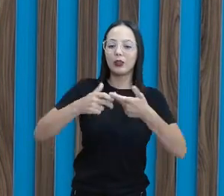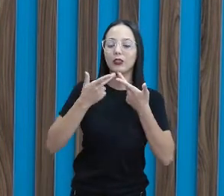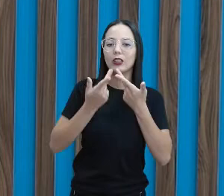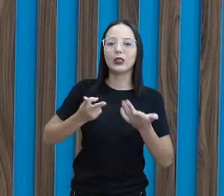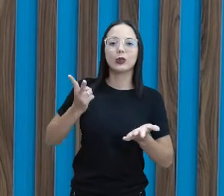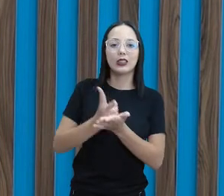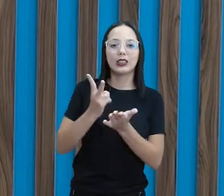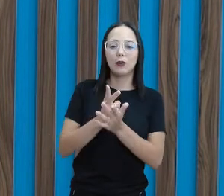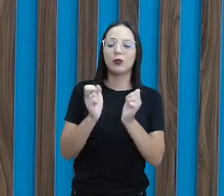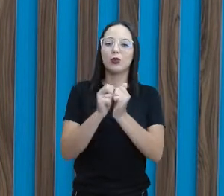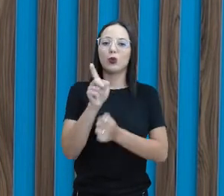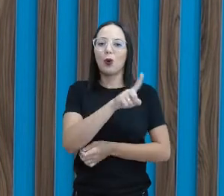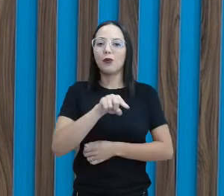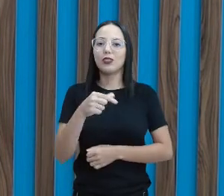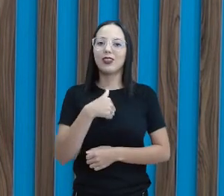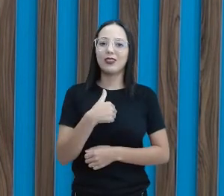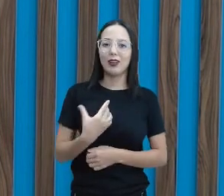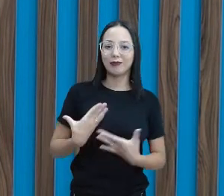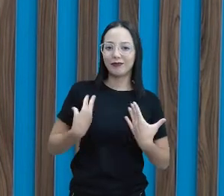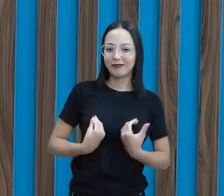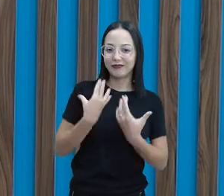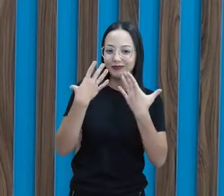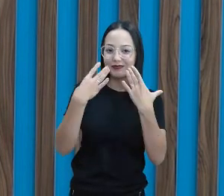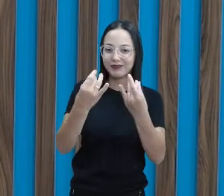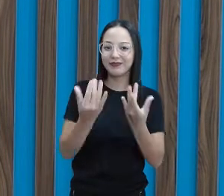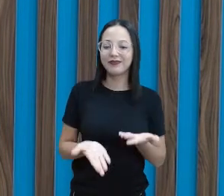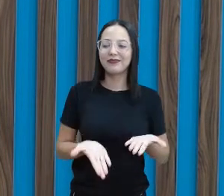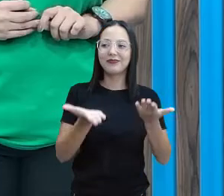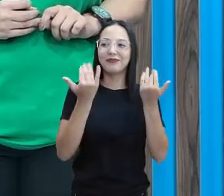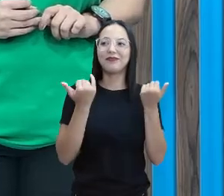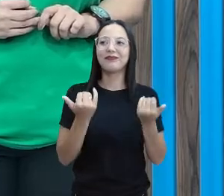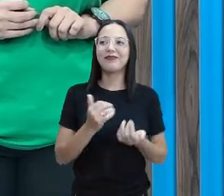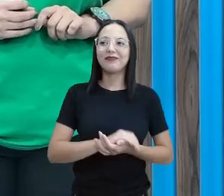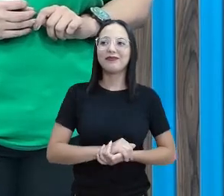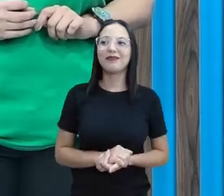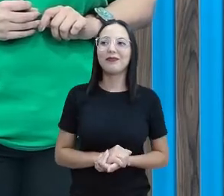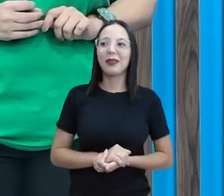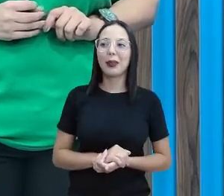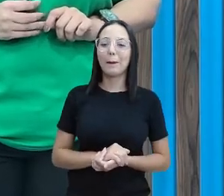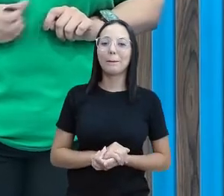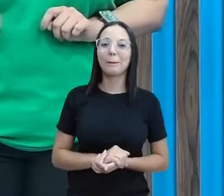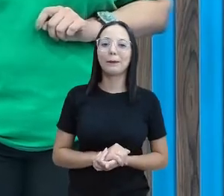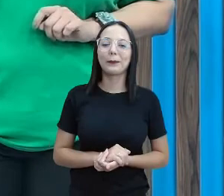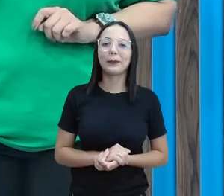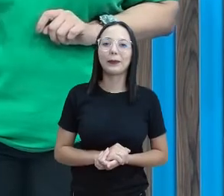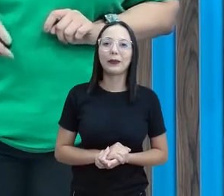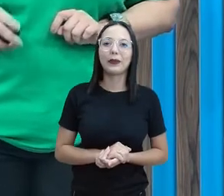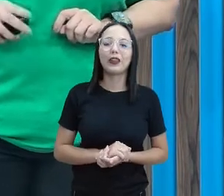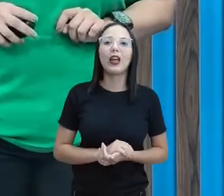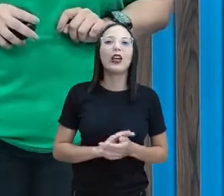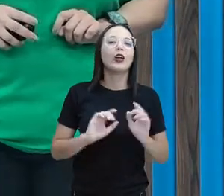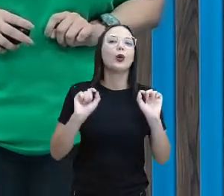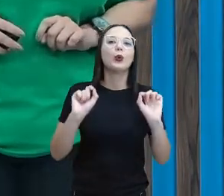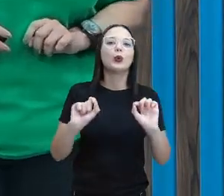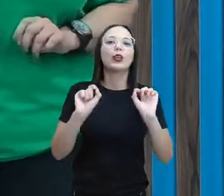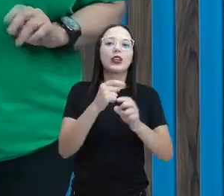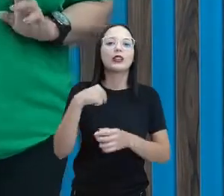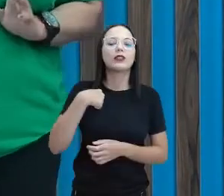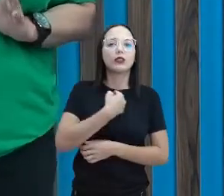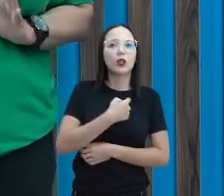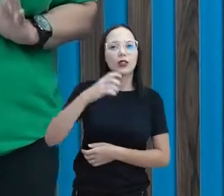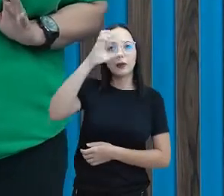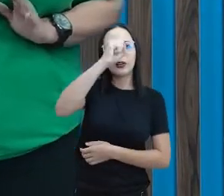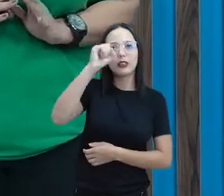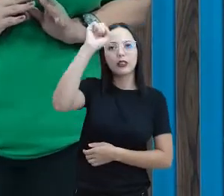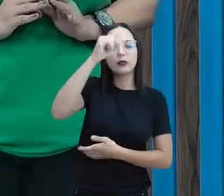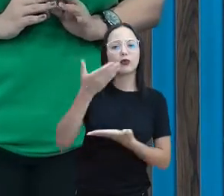o tempo inteiro com vocês. Estou bem ligadinho, vamos nessa. Vamos nessa então, gente. O que foi que a gente viu na